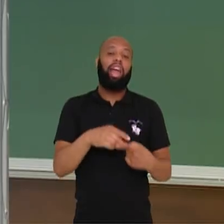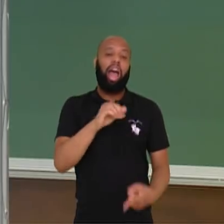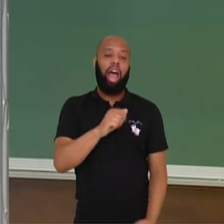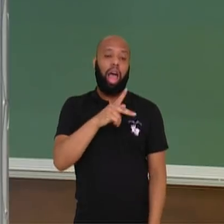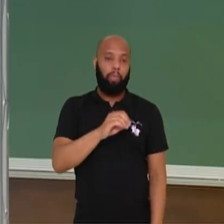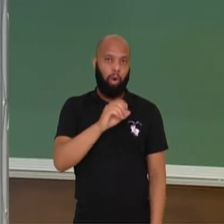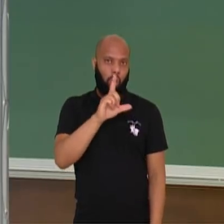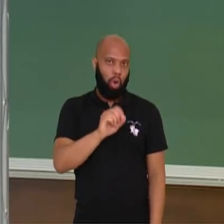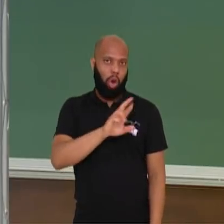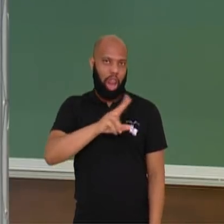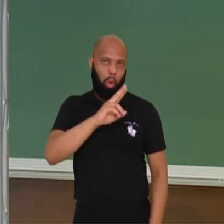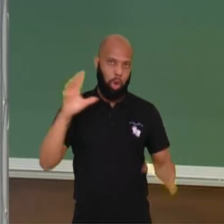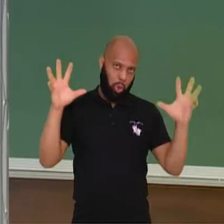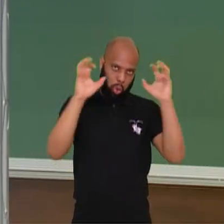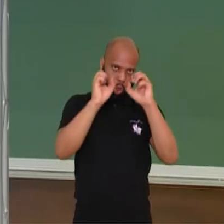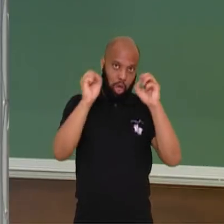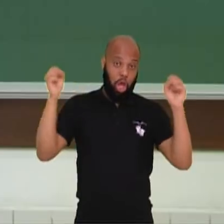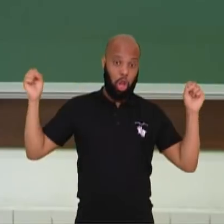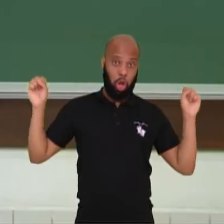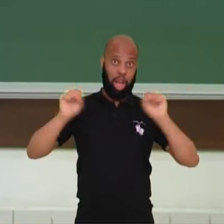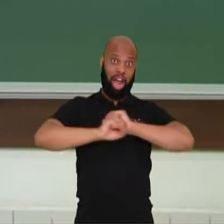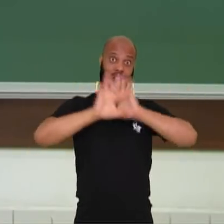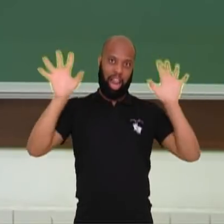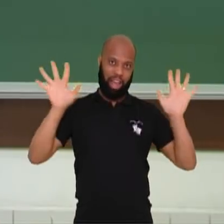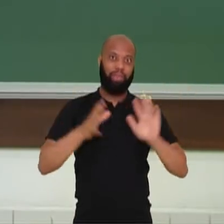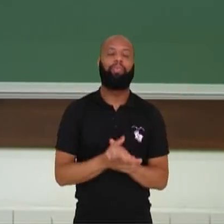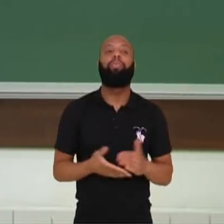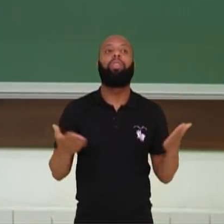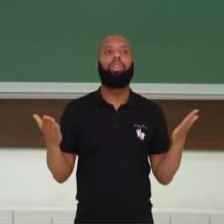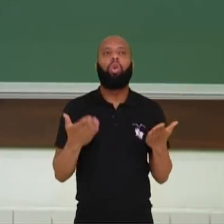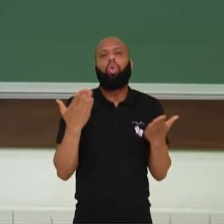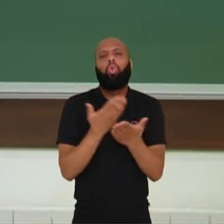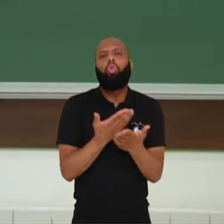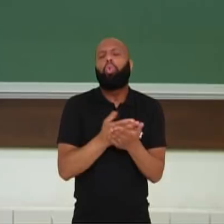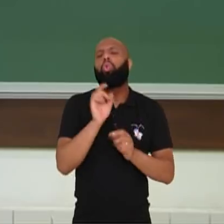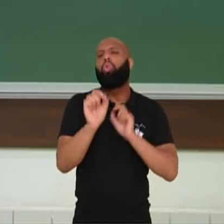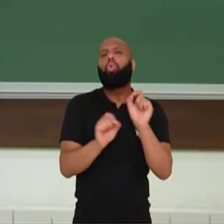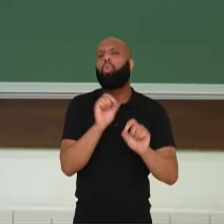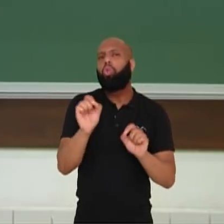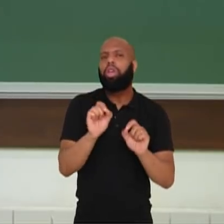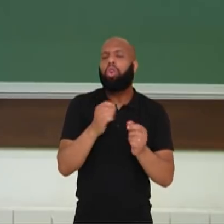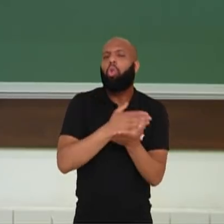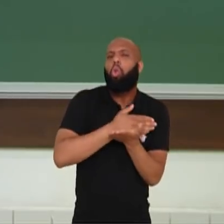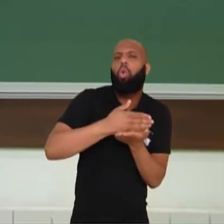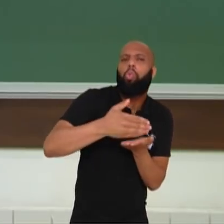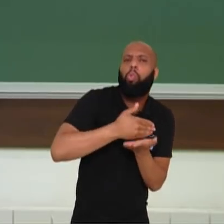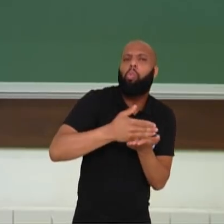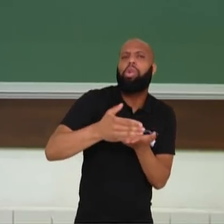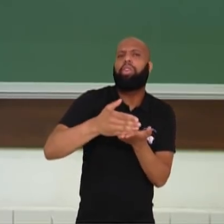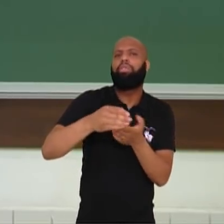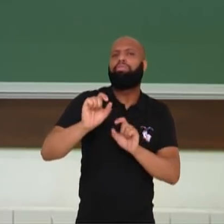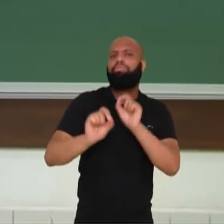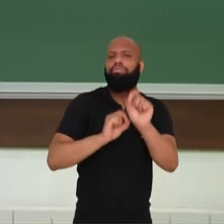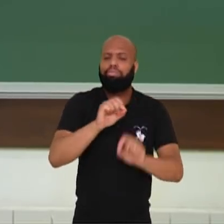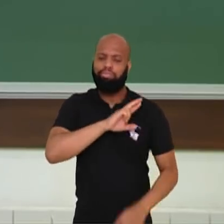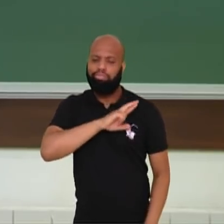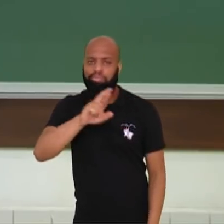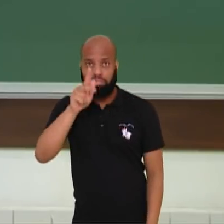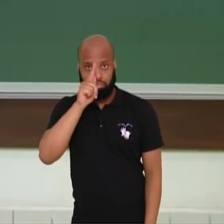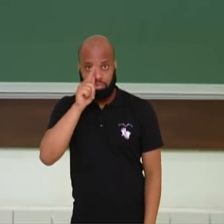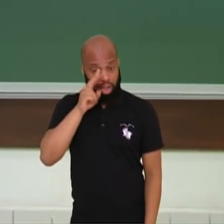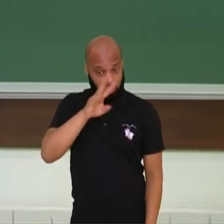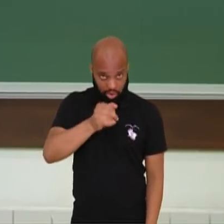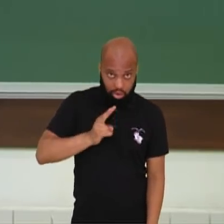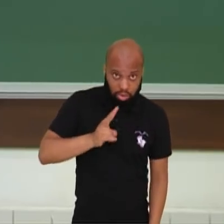bem feita. Muito bem. Nesta aula nós estudamos aí uma introdução à mitologia grega, vimos um pouco da religião, vamos continuar